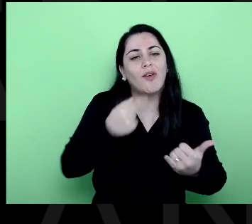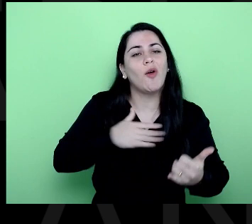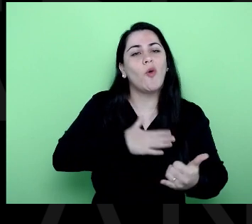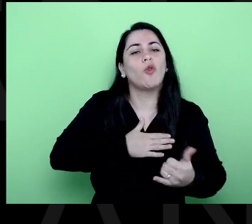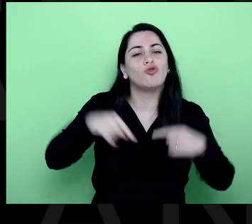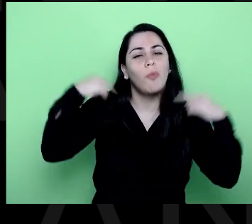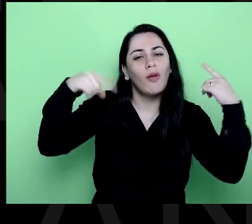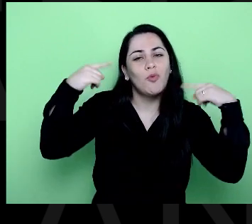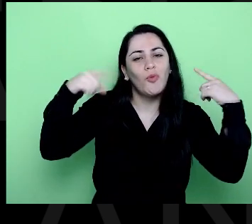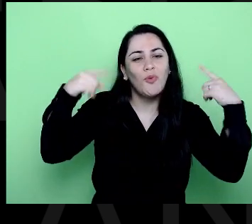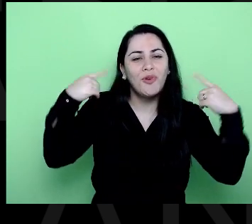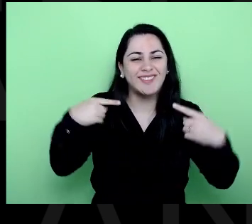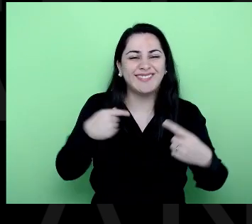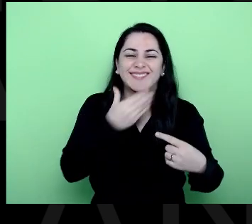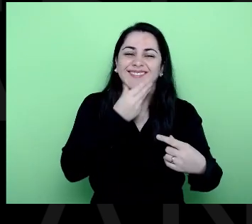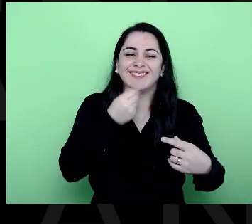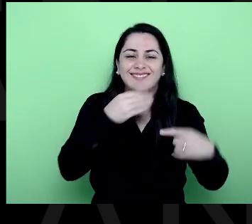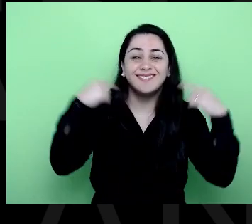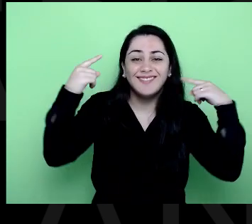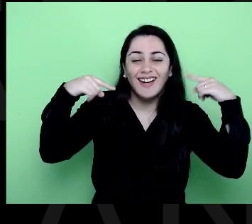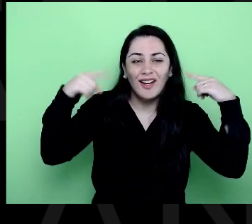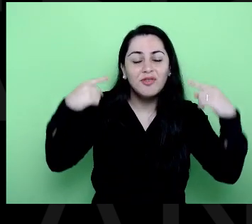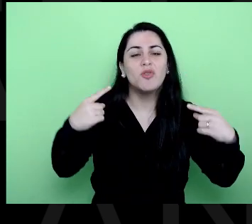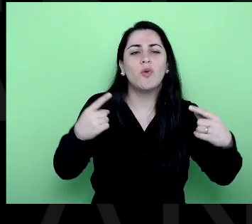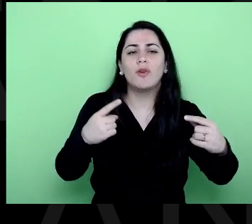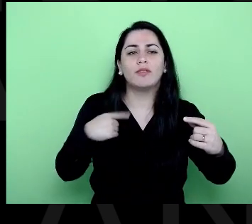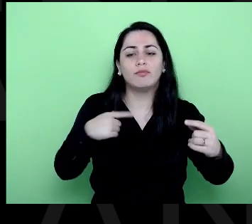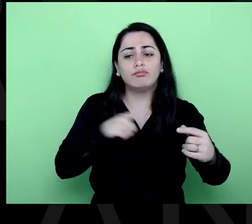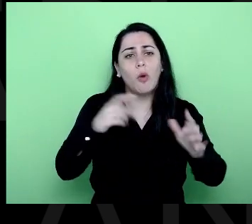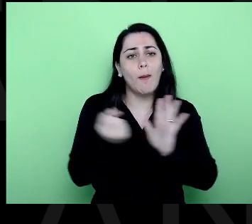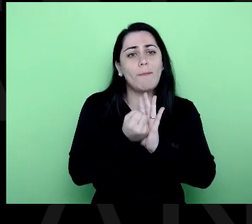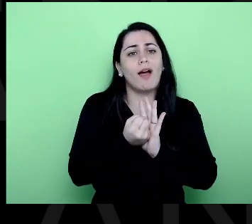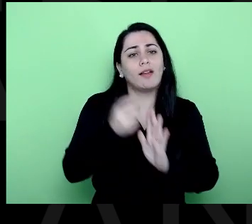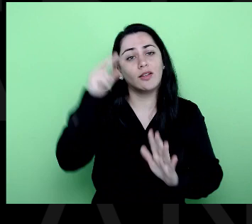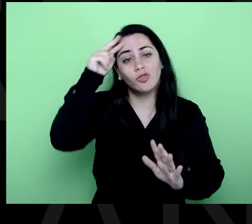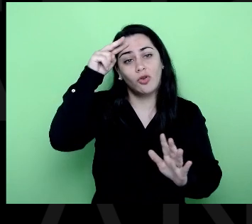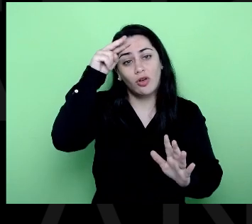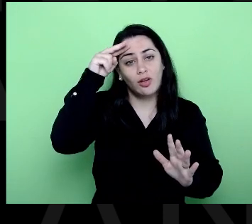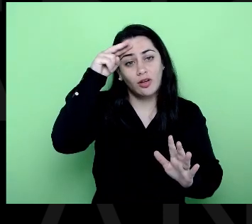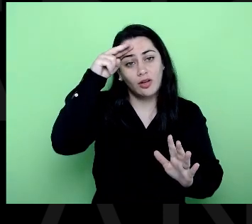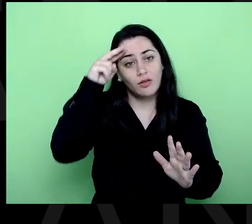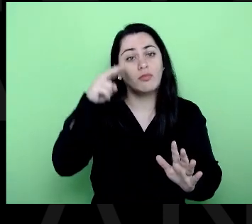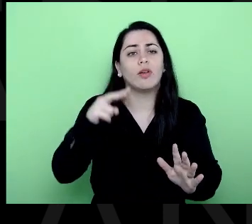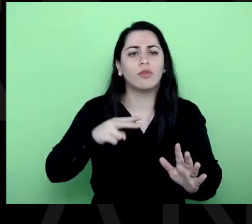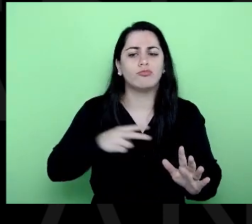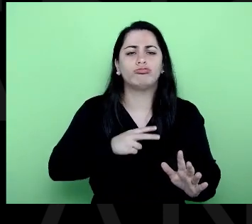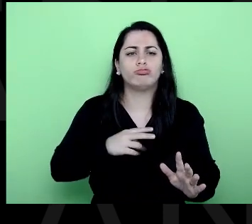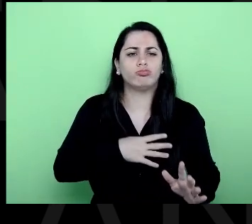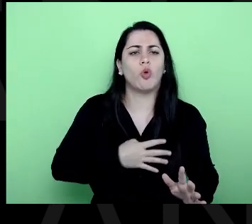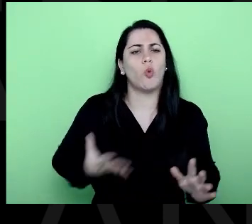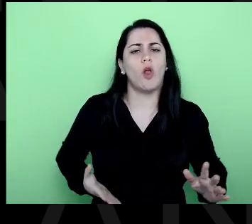dos malucos, esses caras que deixam a marca mesmo, né? Justamente por serem ousados, por